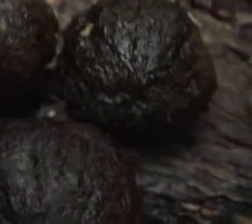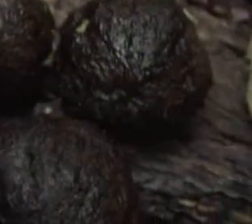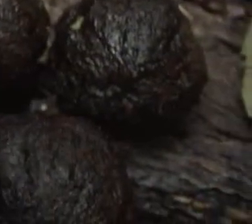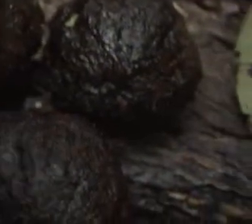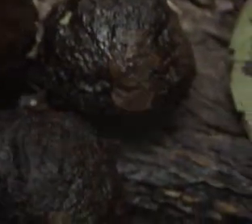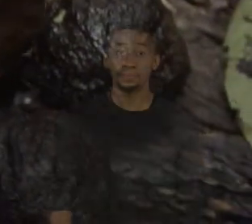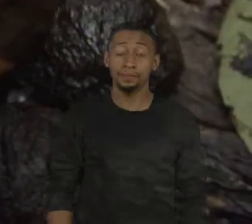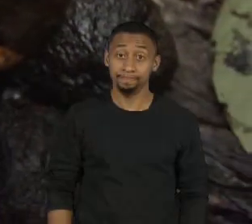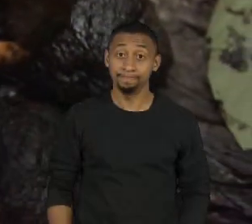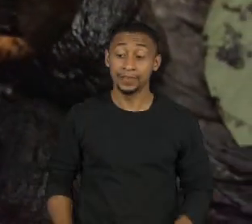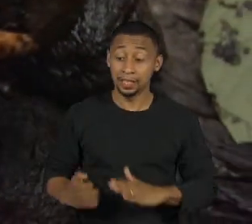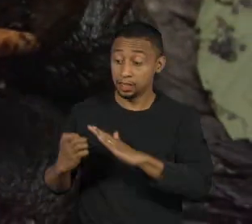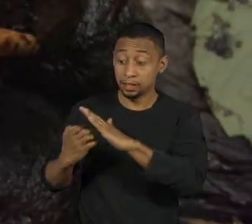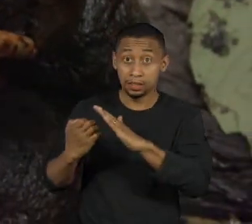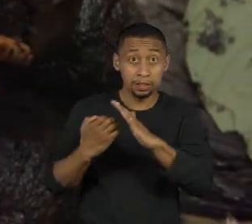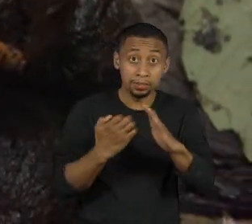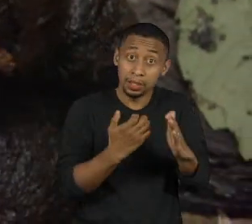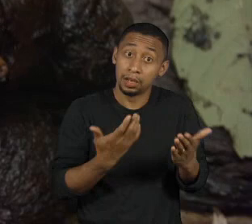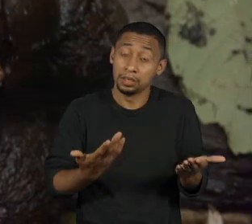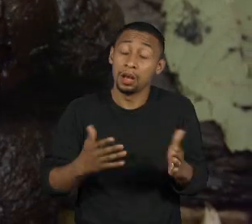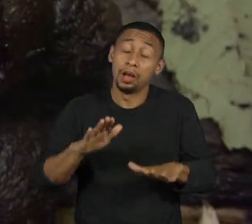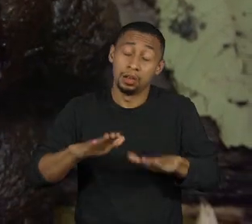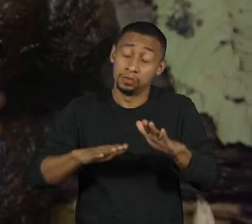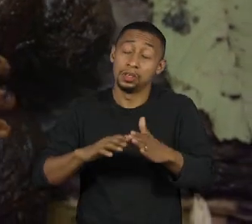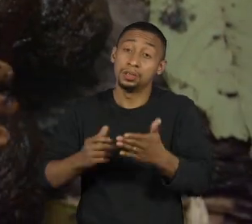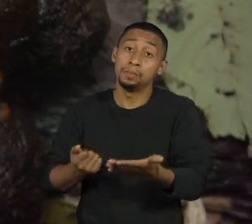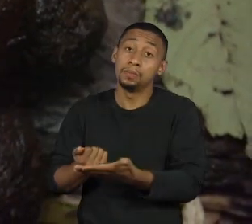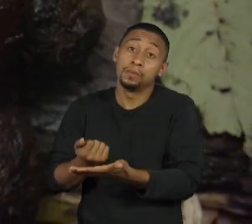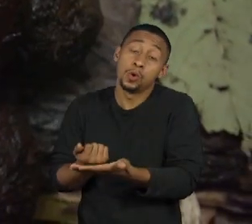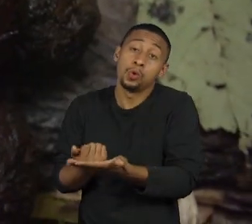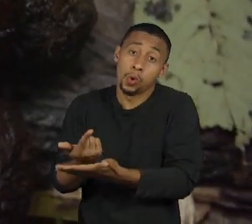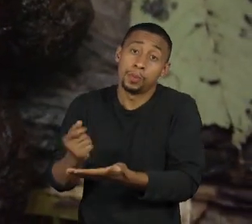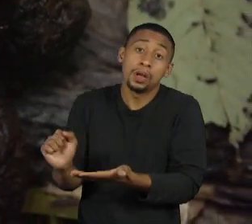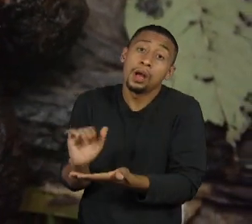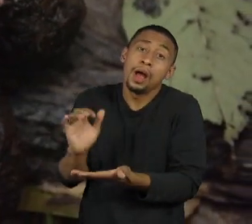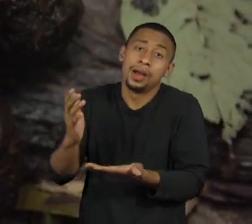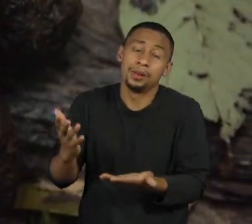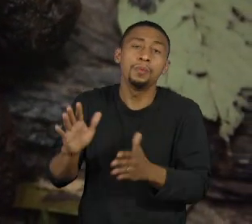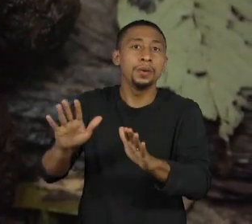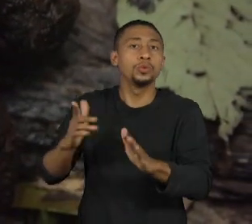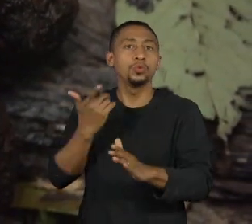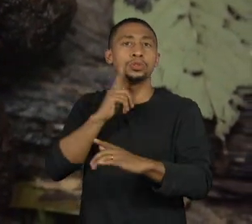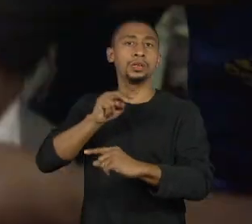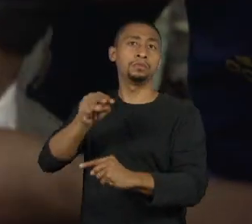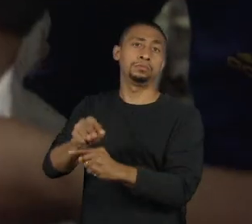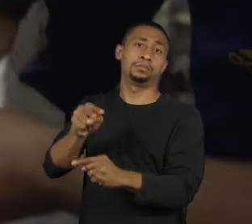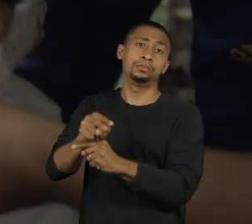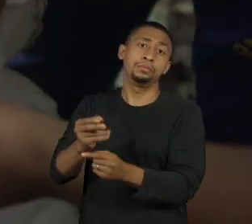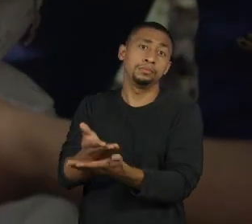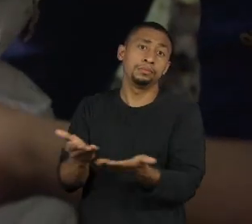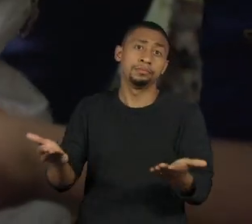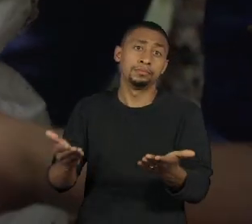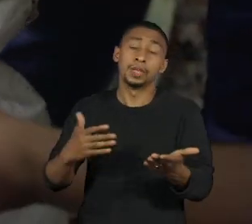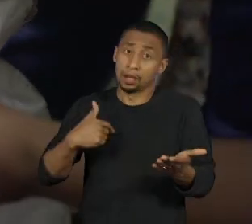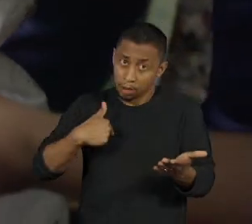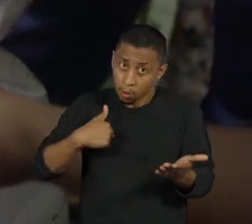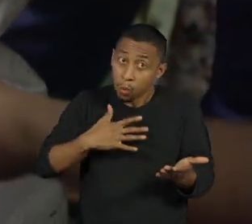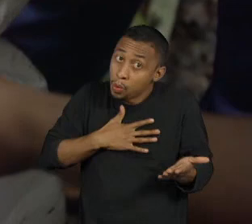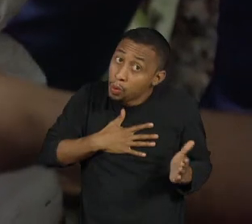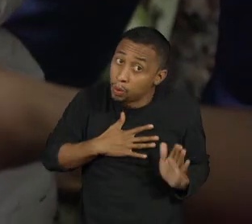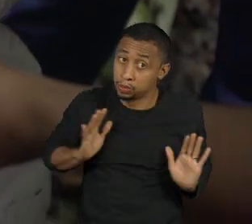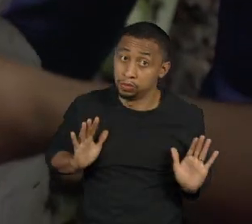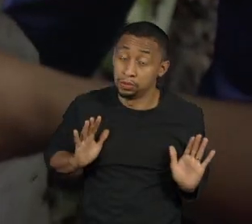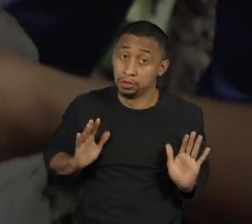Então, o setor empresarial muitas vezes vai pagar um pouco mais do produto, mas que trazem essa garantia. E eu, como consumidor, gosto de valorizar as empresas